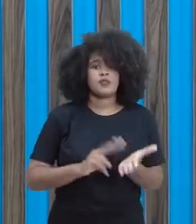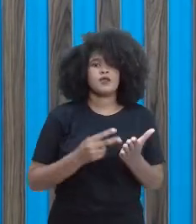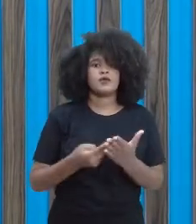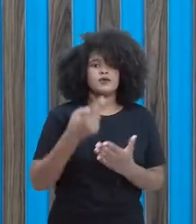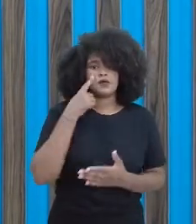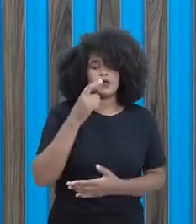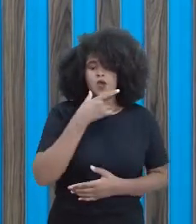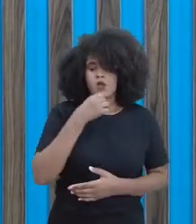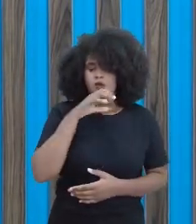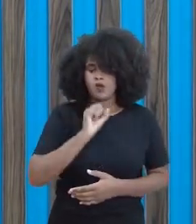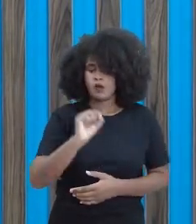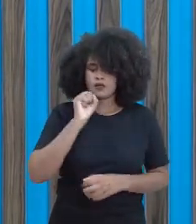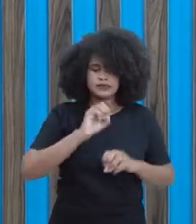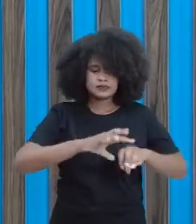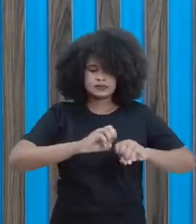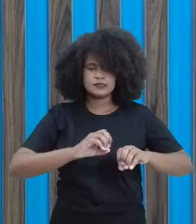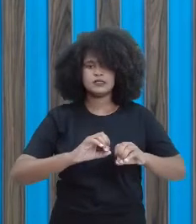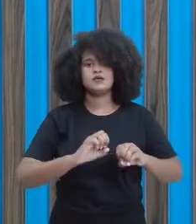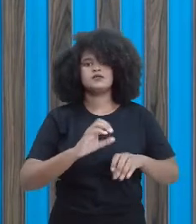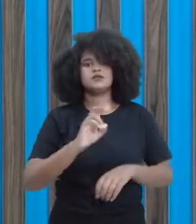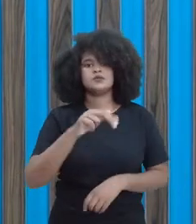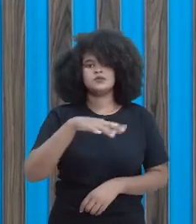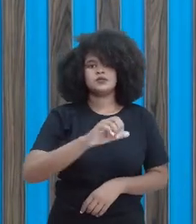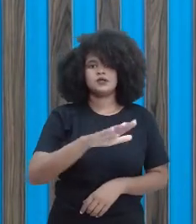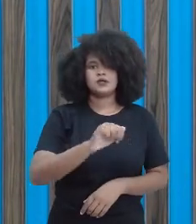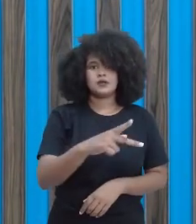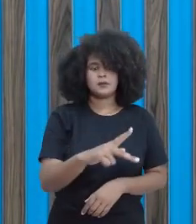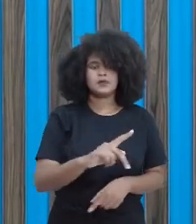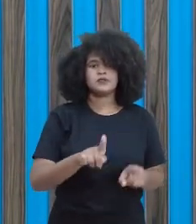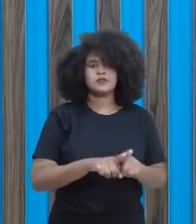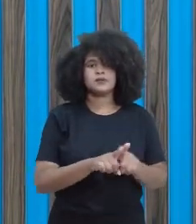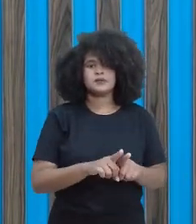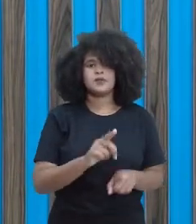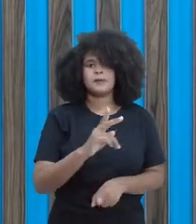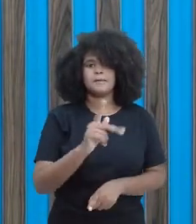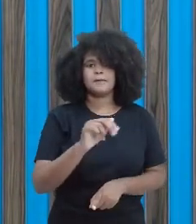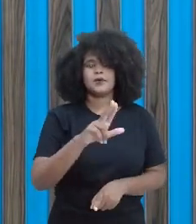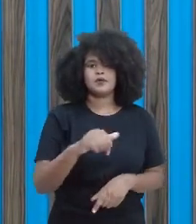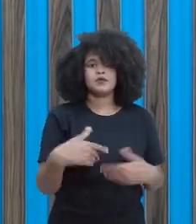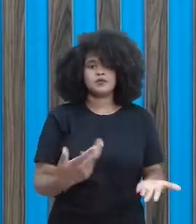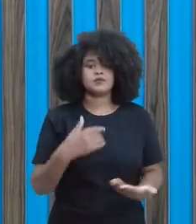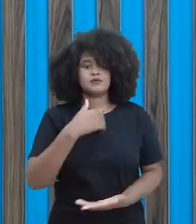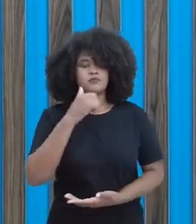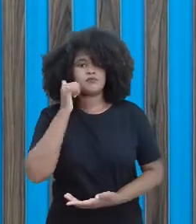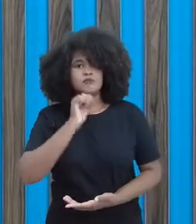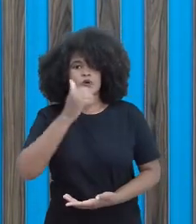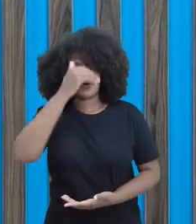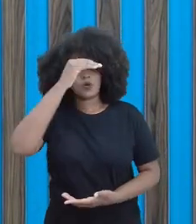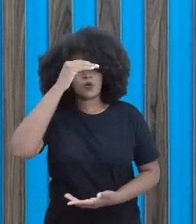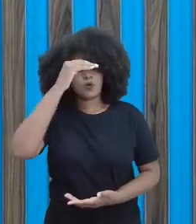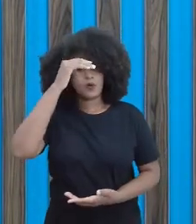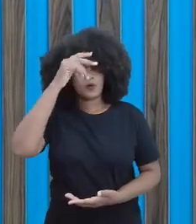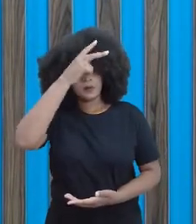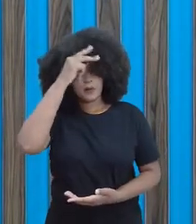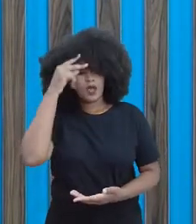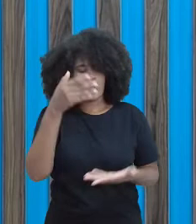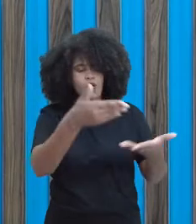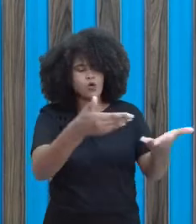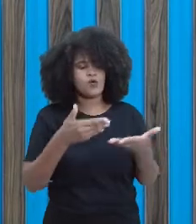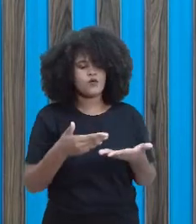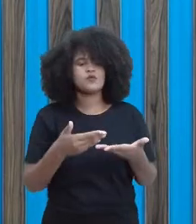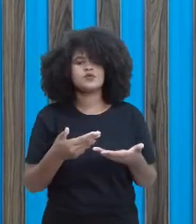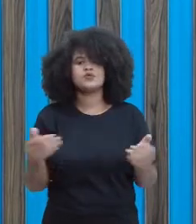PUC, em São Paulo, quando a prefeita da cidade de São Paulo, Luiza Erundina, convidou-o